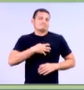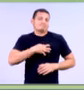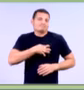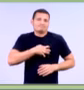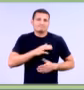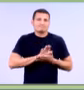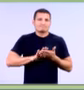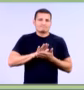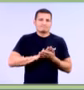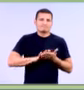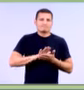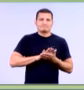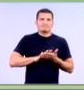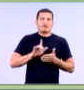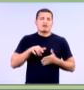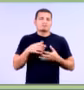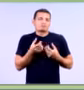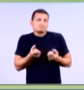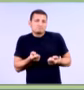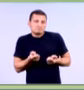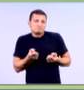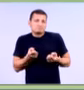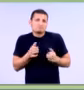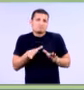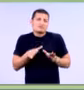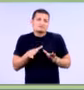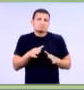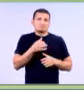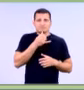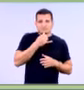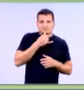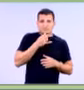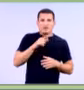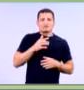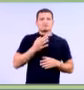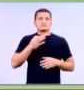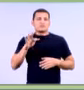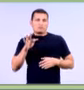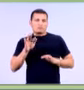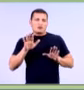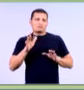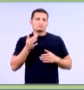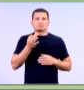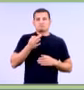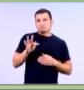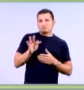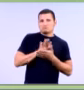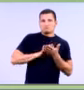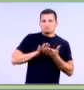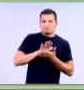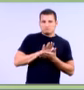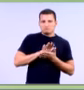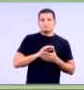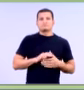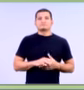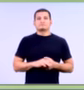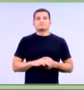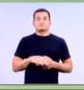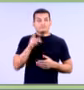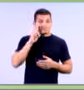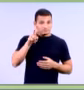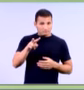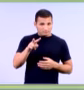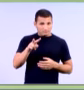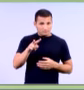um contentamento descontente. É dor que desatina sem doer. Vejam que